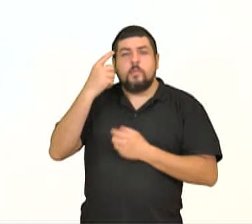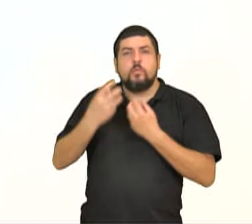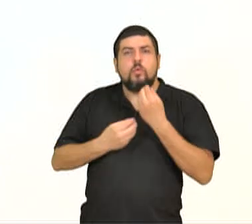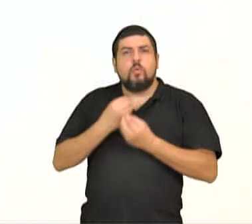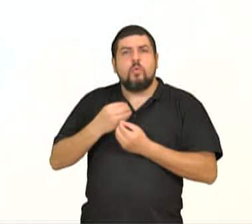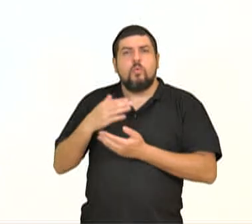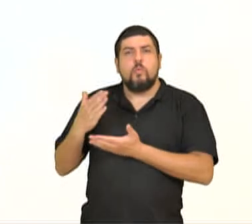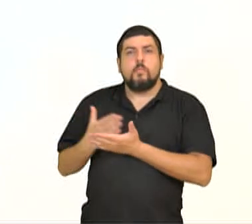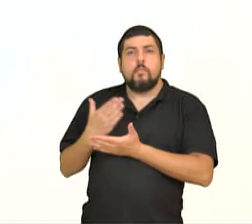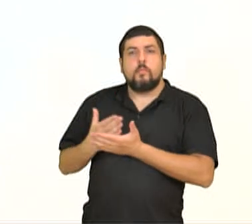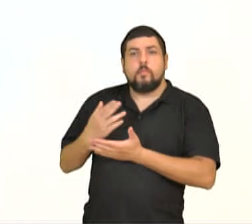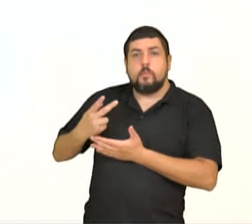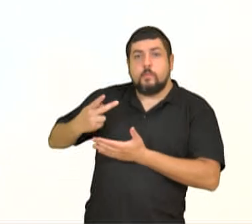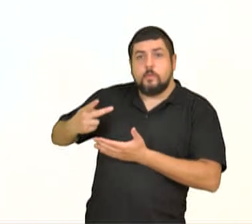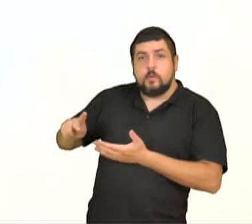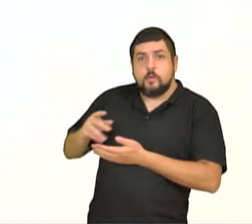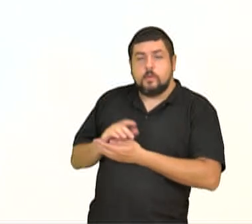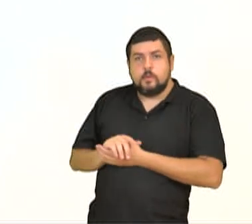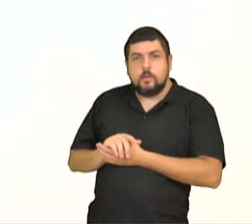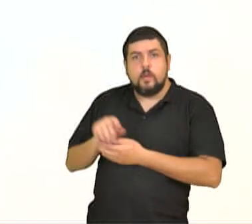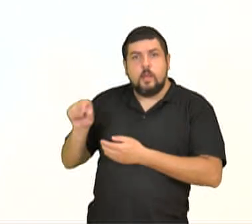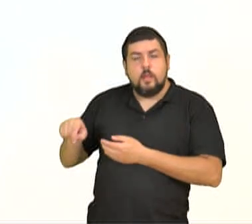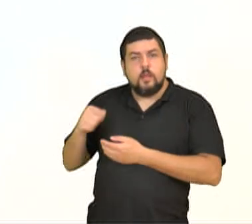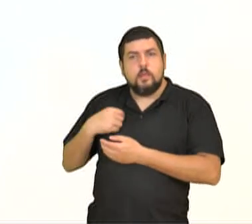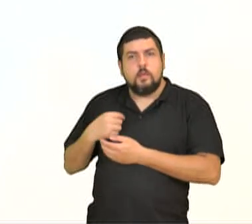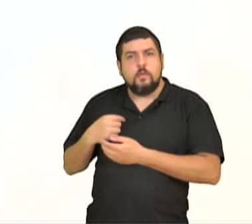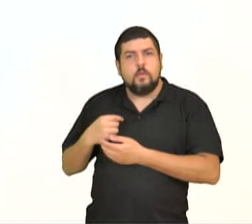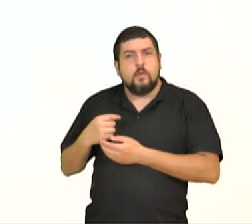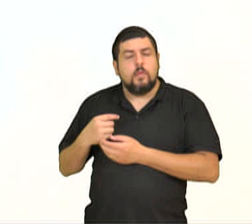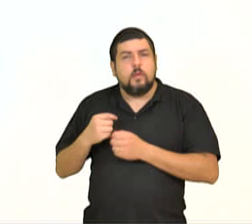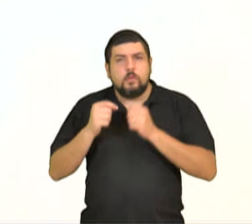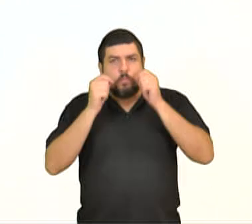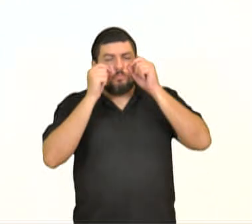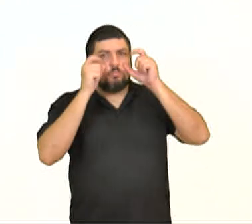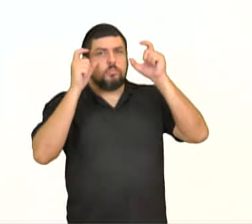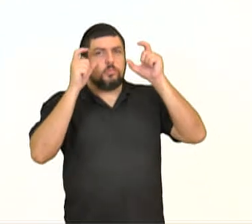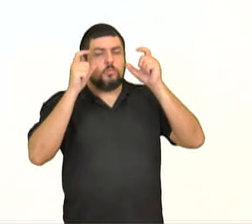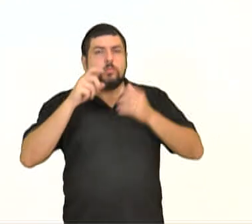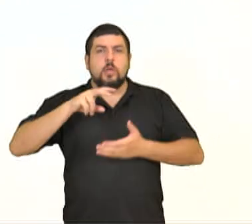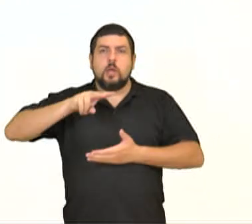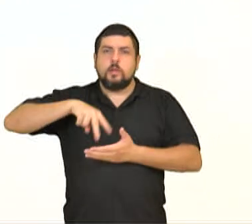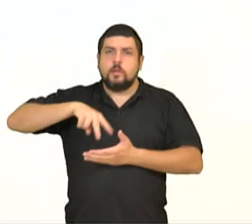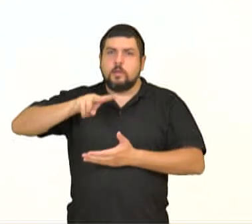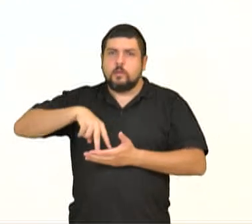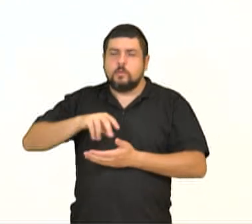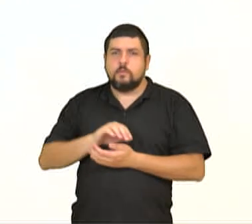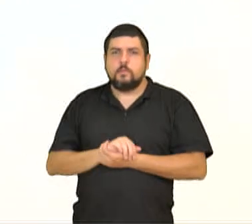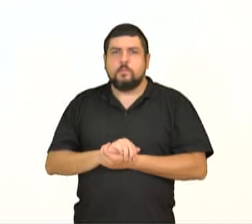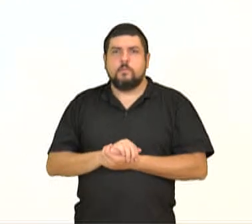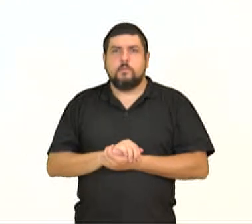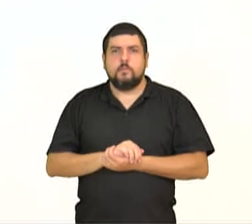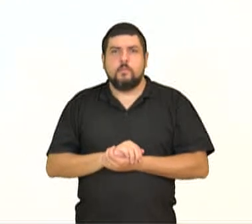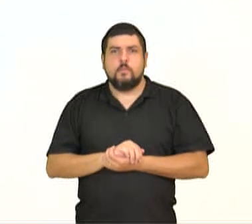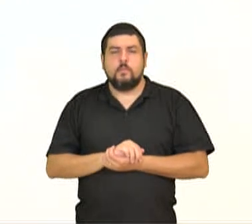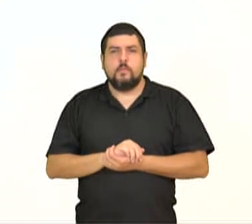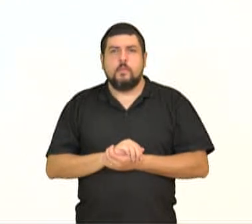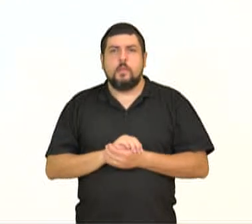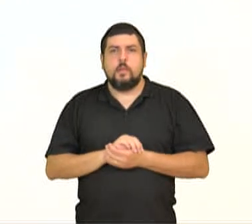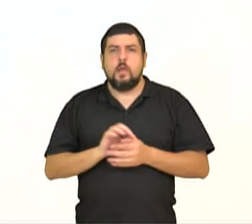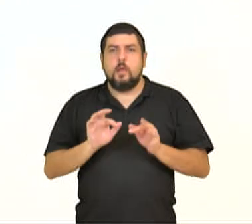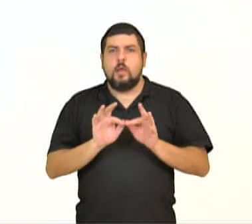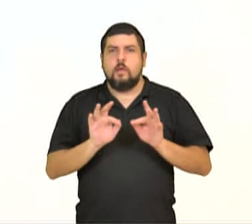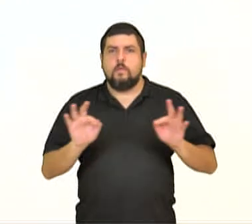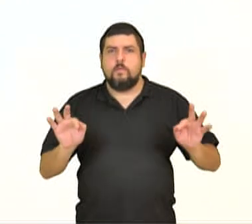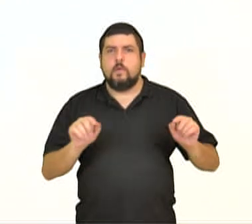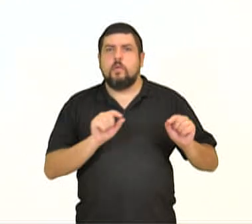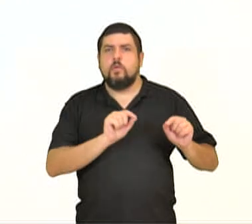impresso como algo que viabiliza também a leitura para os leitores. E qual é a sua função na oração? Sua função é a de